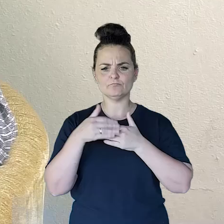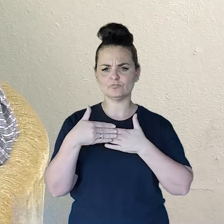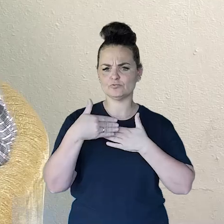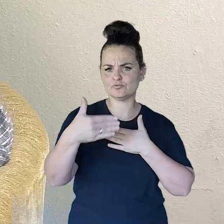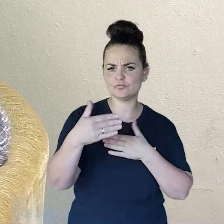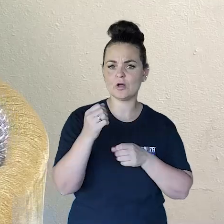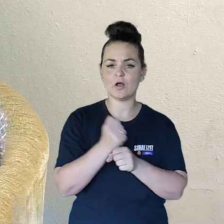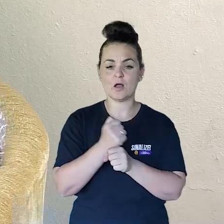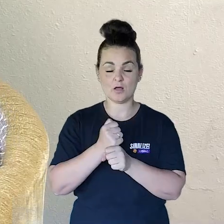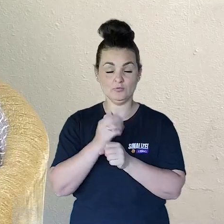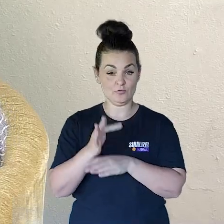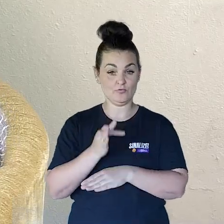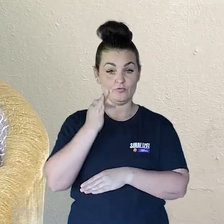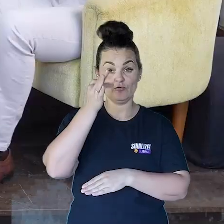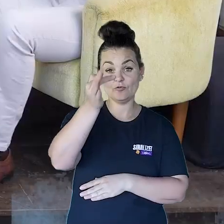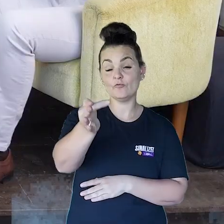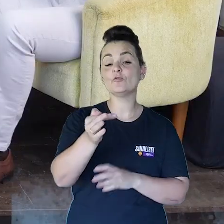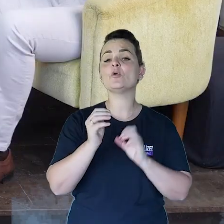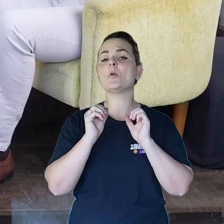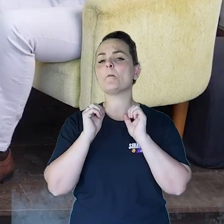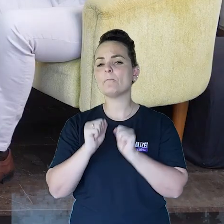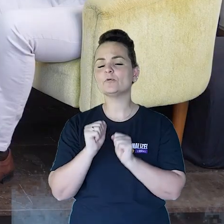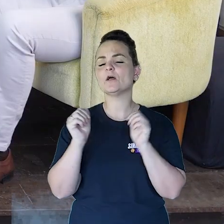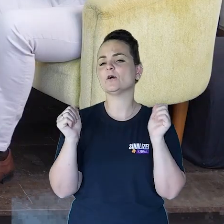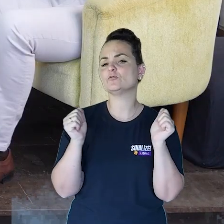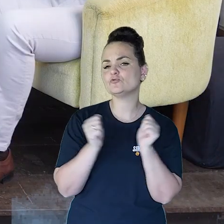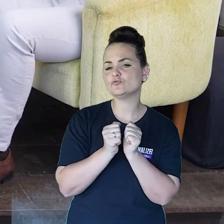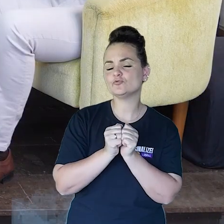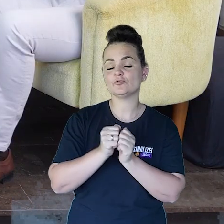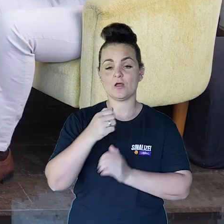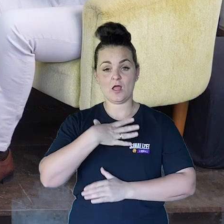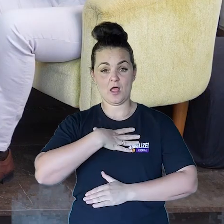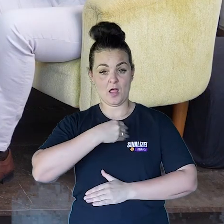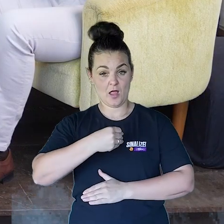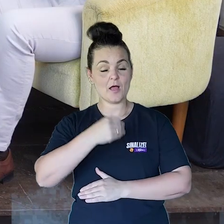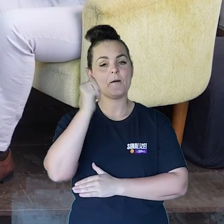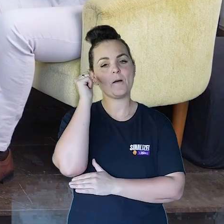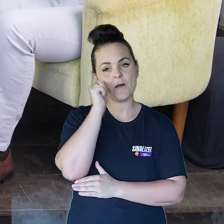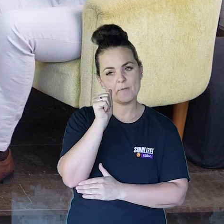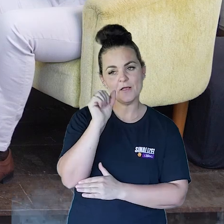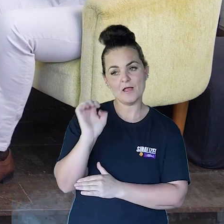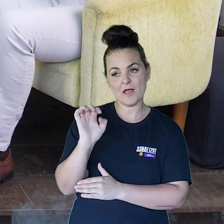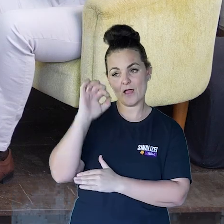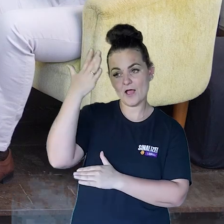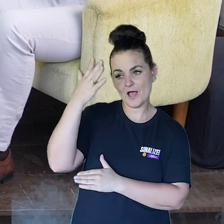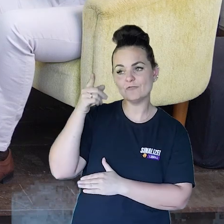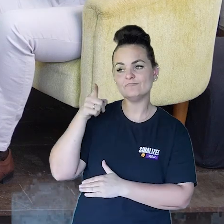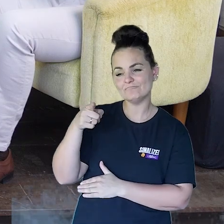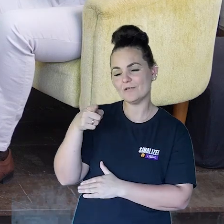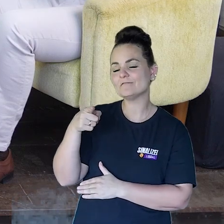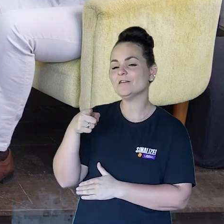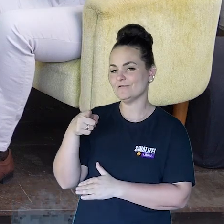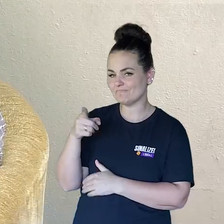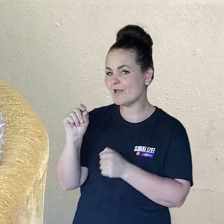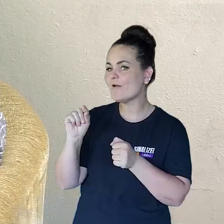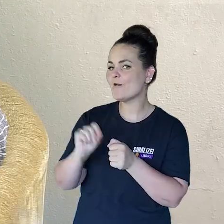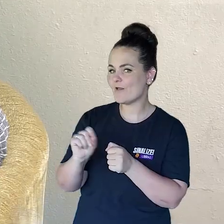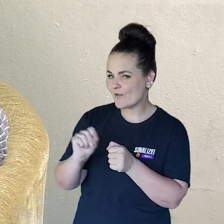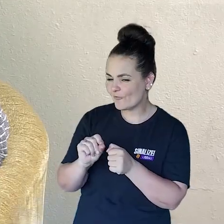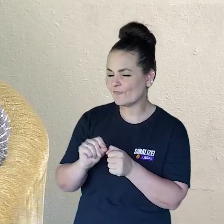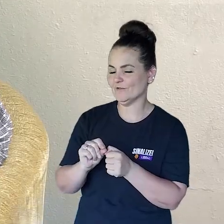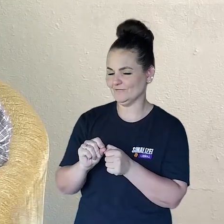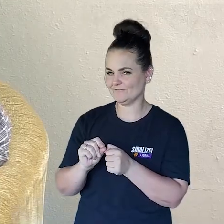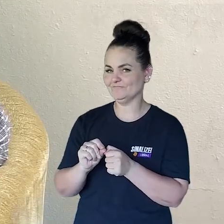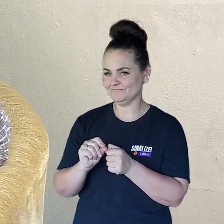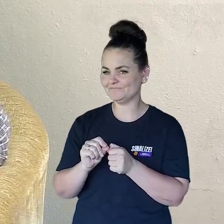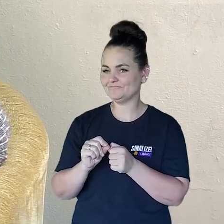nos próximos anos, no futuro, poder estar com a minha filha e falar, esta ação teve a minha digital também.